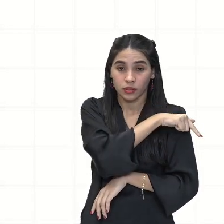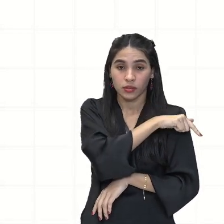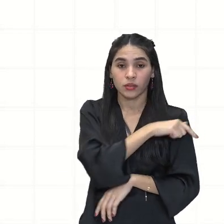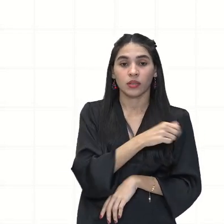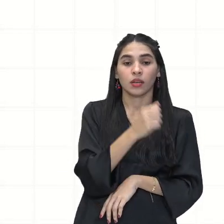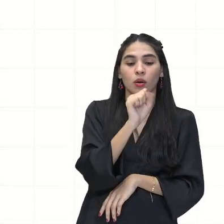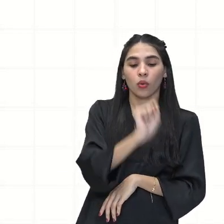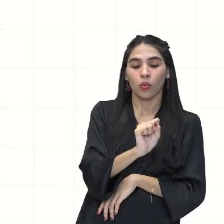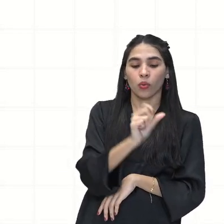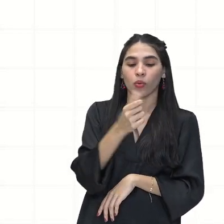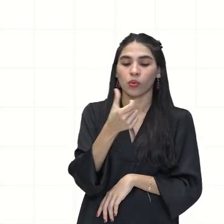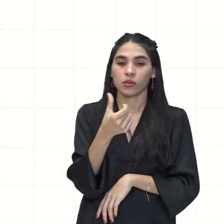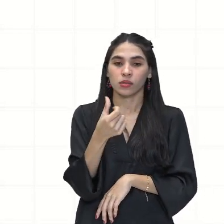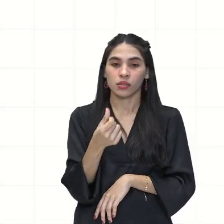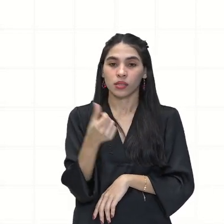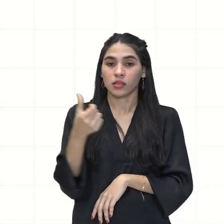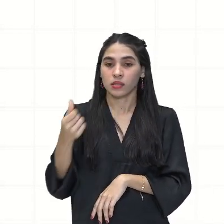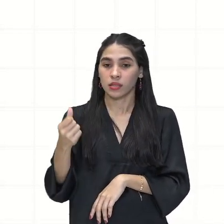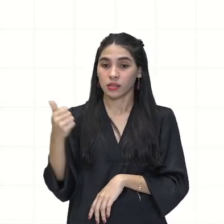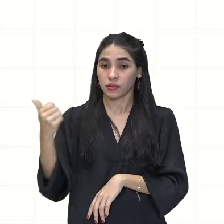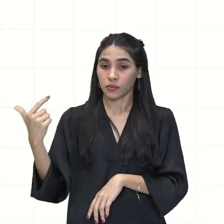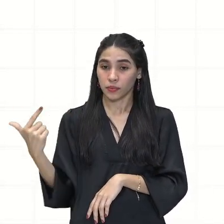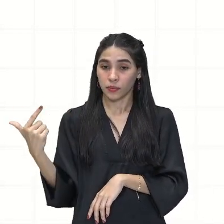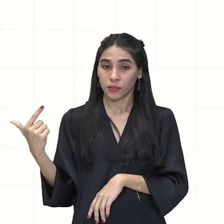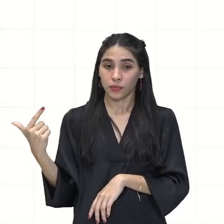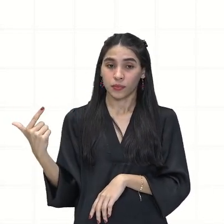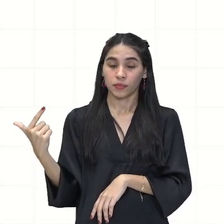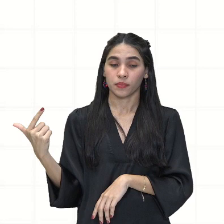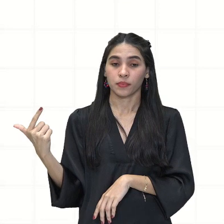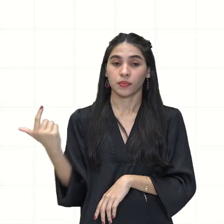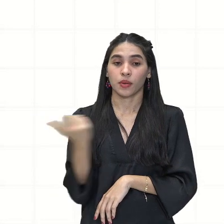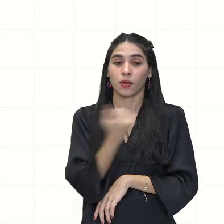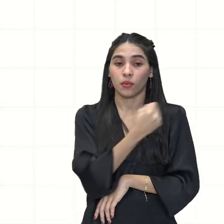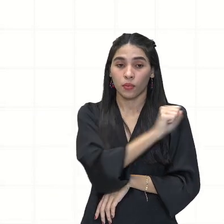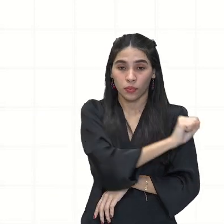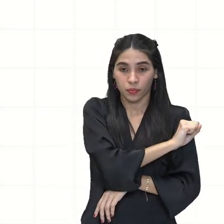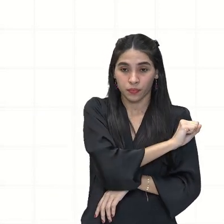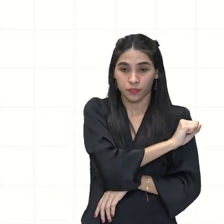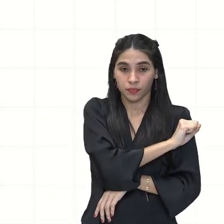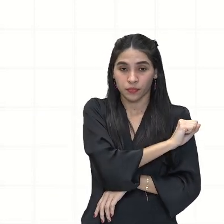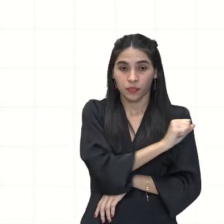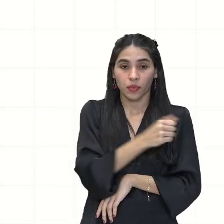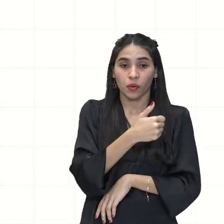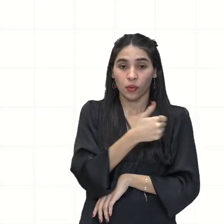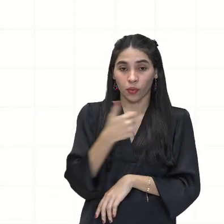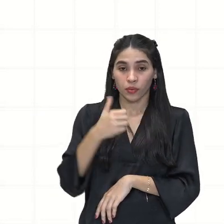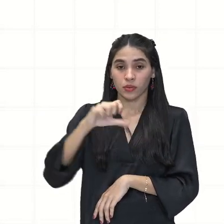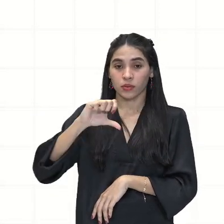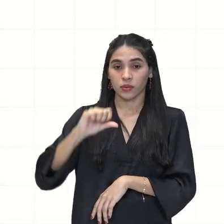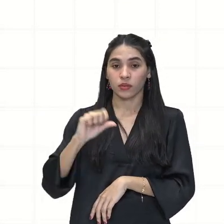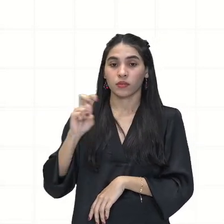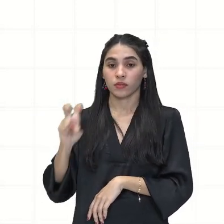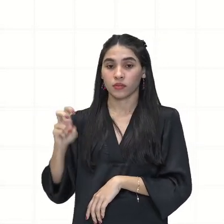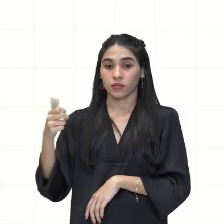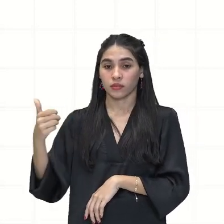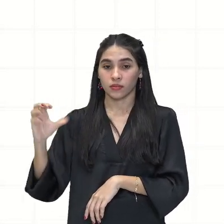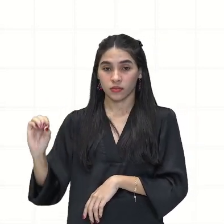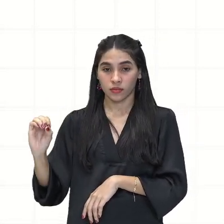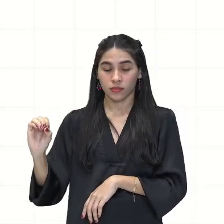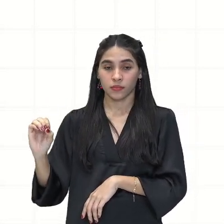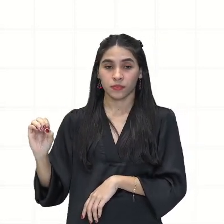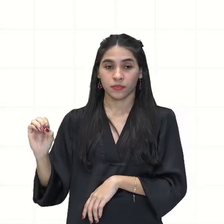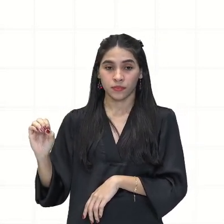8, 6 e 12. Os do 8º ano, 11, 9, 5